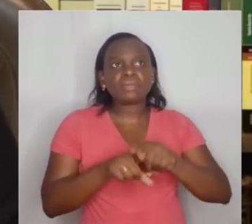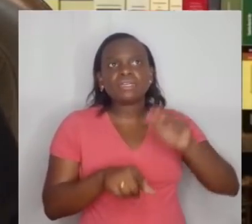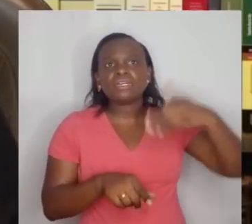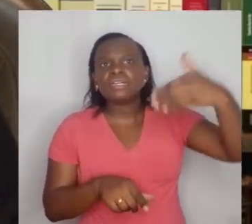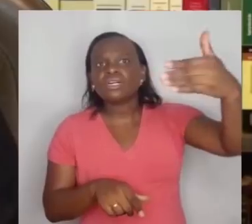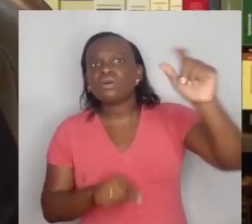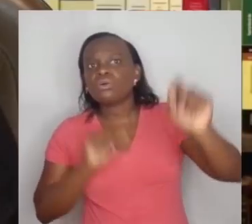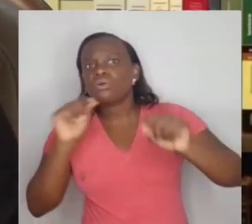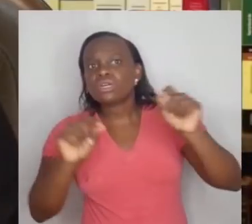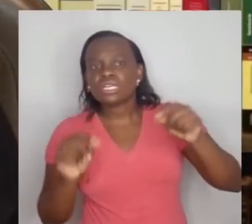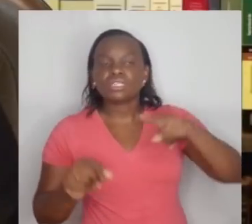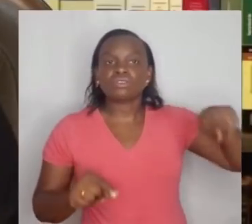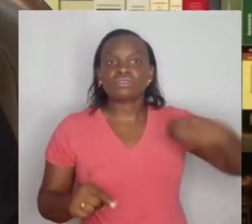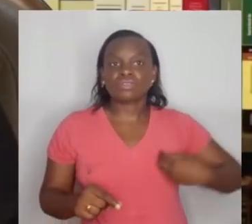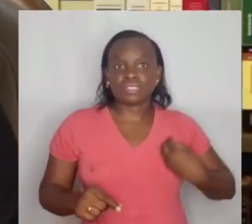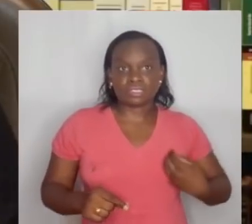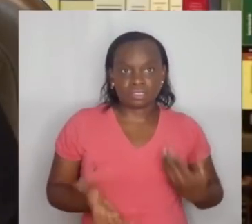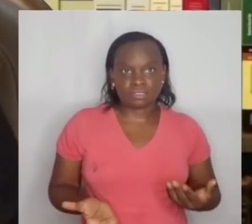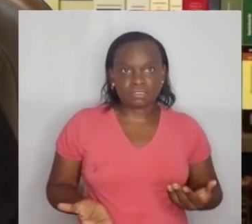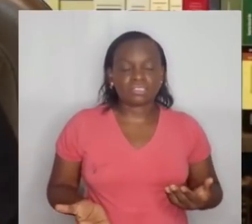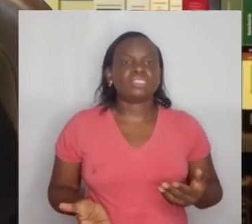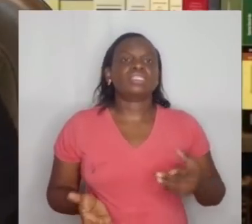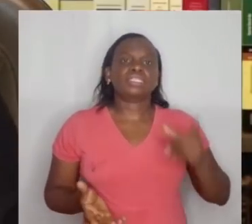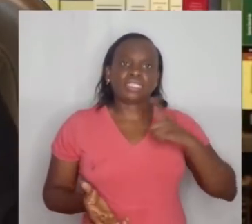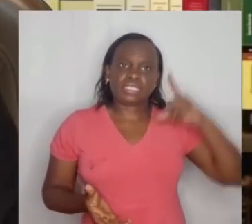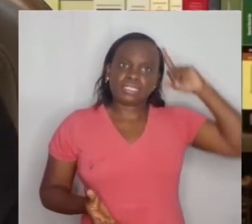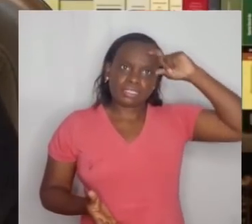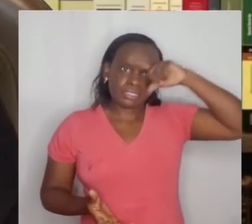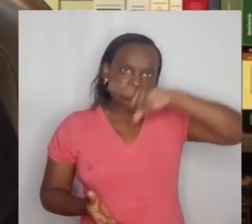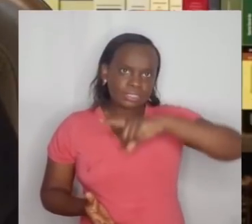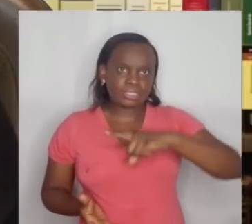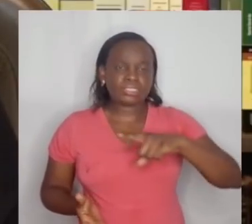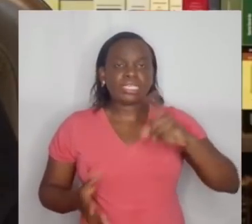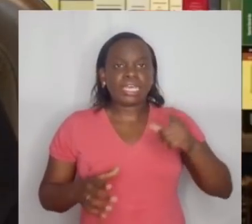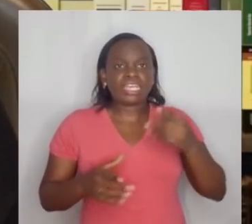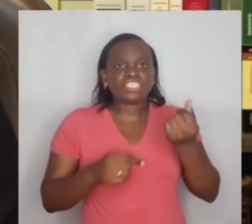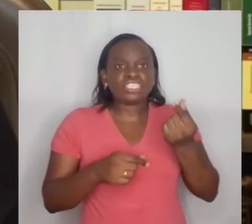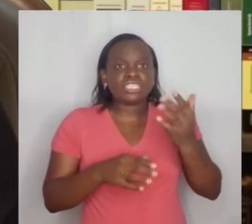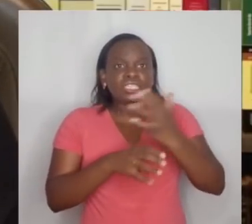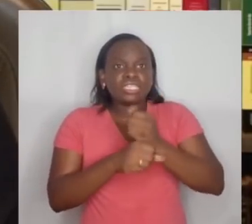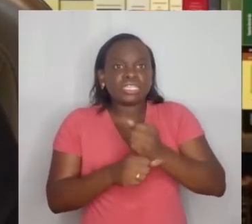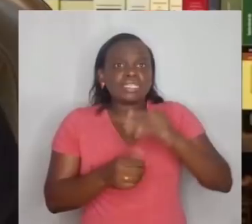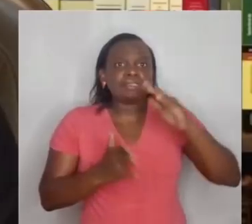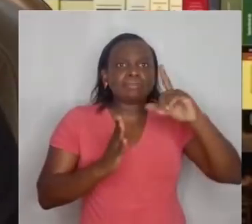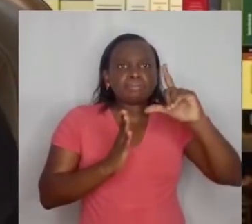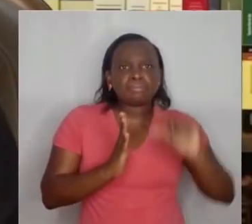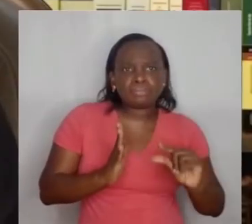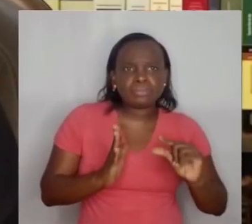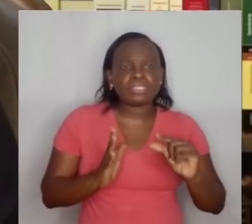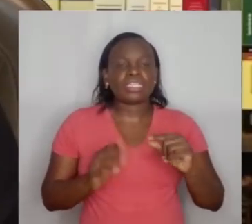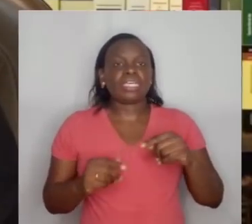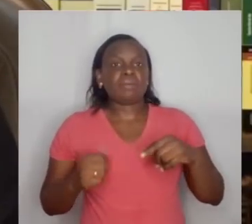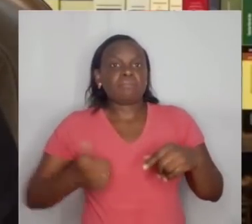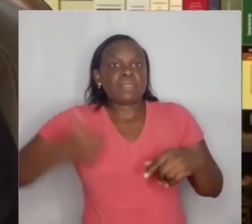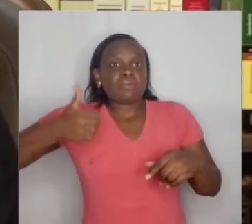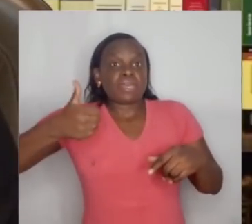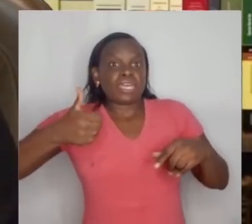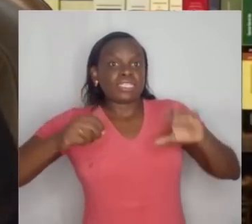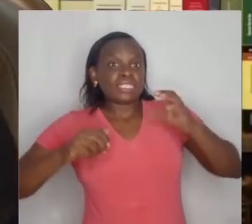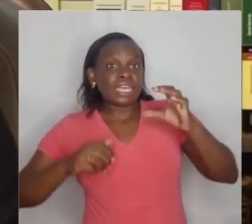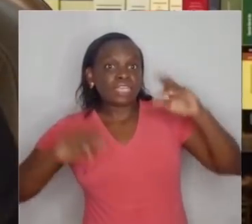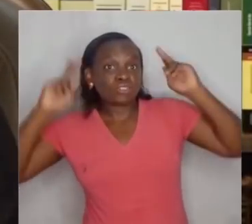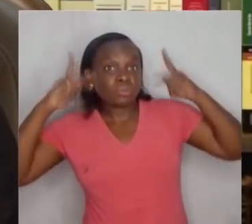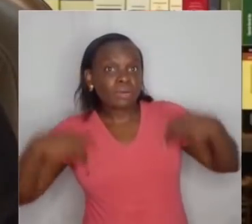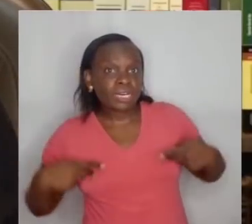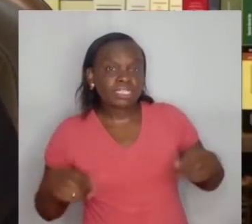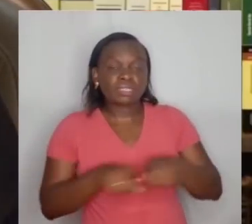e horizontes para tudo que estamos vivendo. Entre os desafios, os cortes orçamentários, a ausência de priorização das